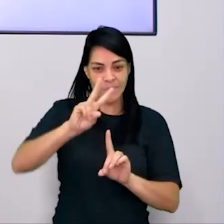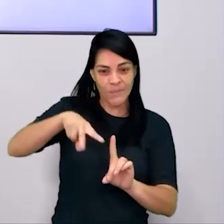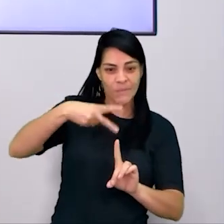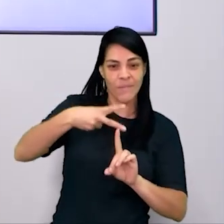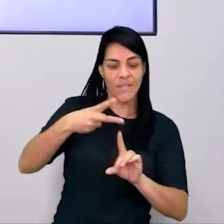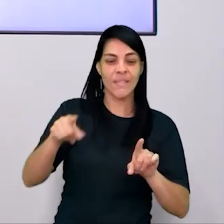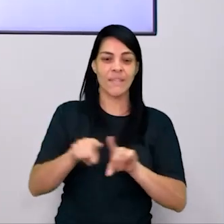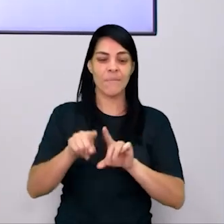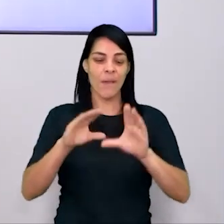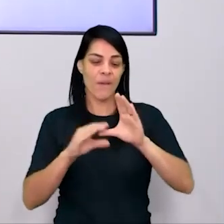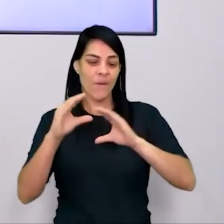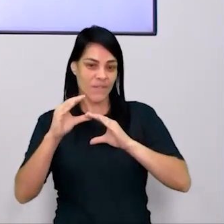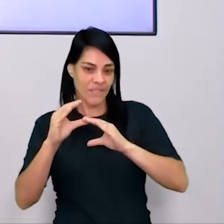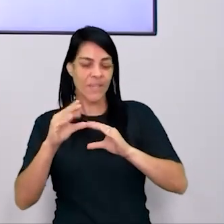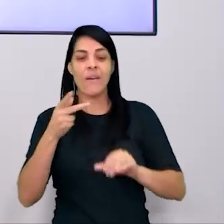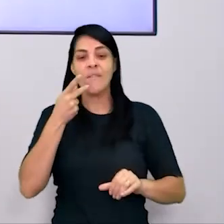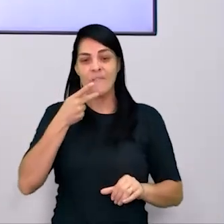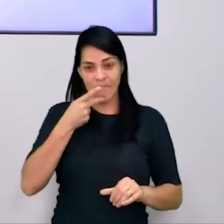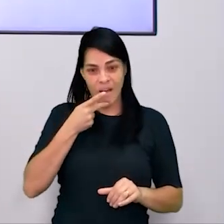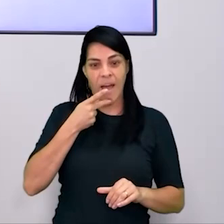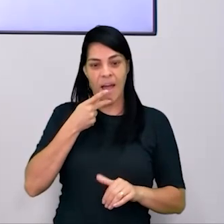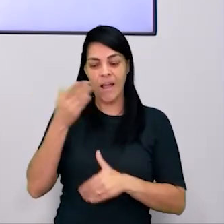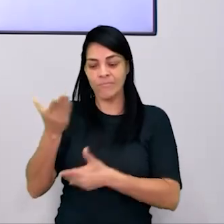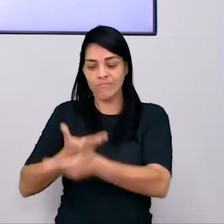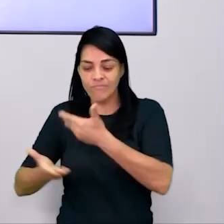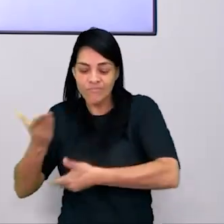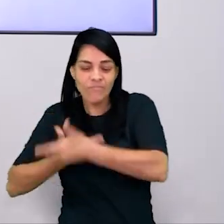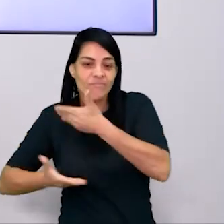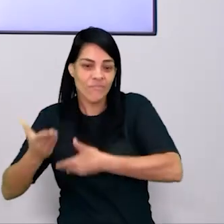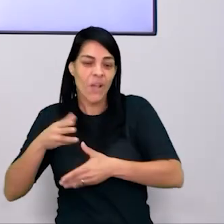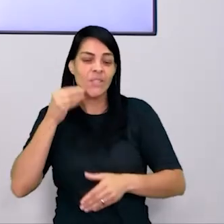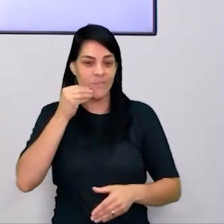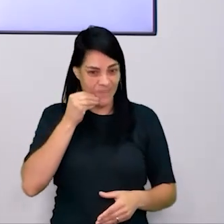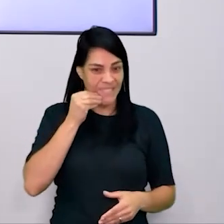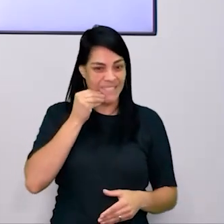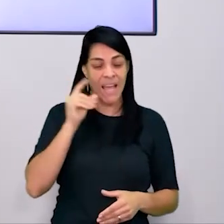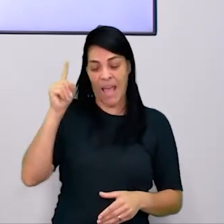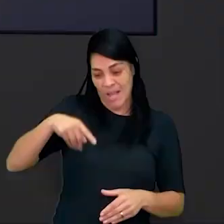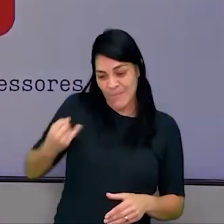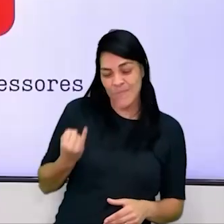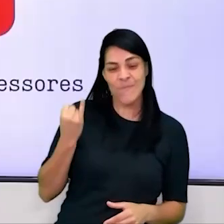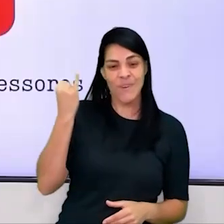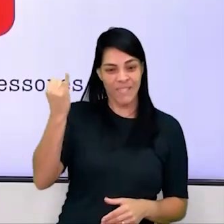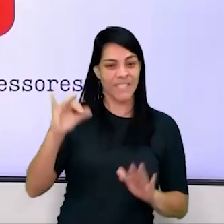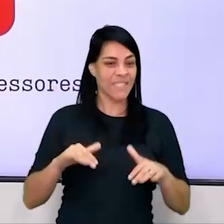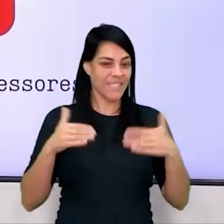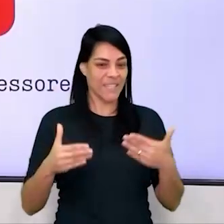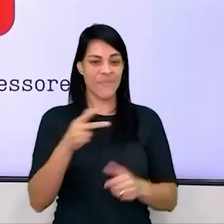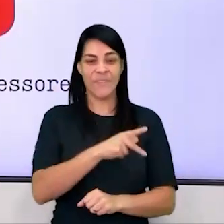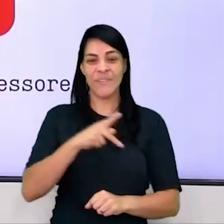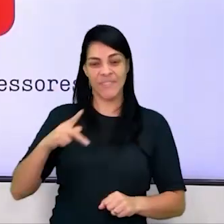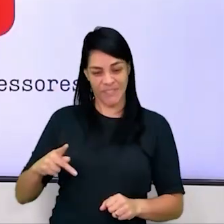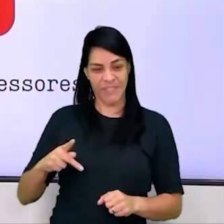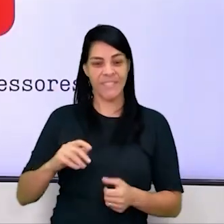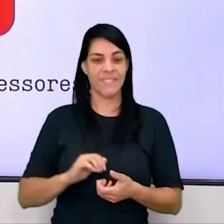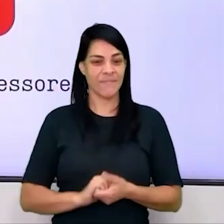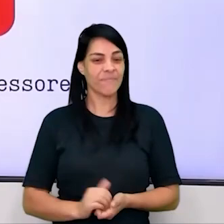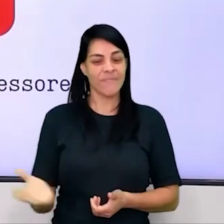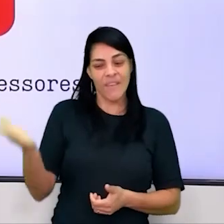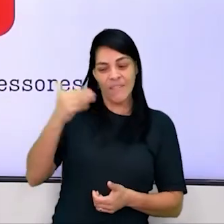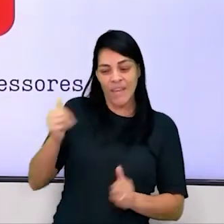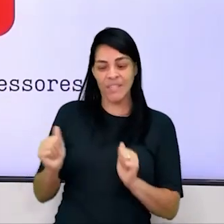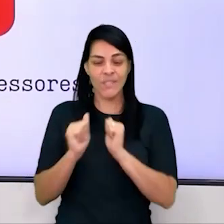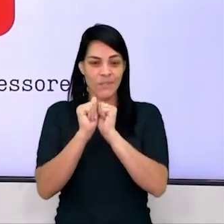quanto cursistas falam bastante, trocam as suas experiências bastante. Isso é muito importante. Então, professora, então, professor, vem